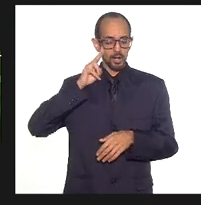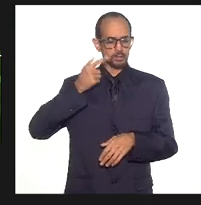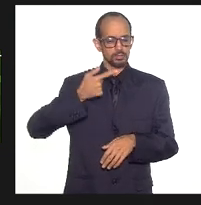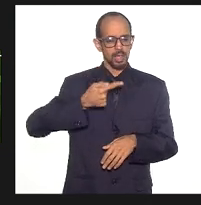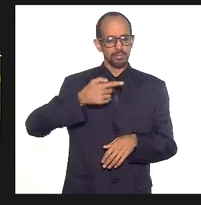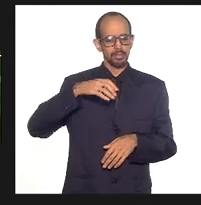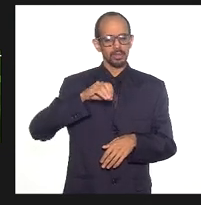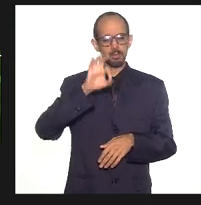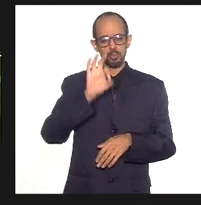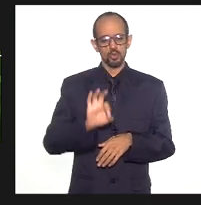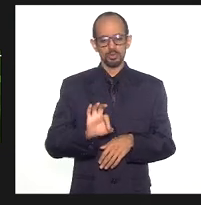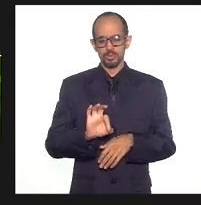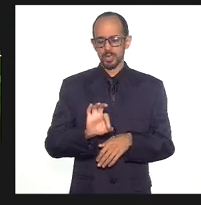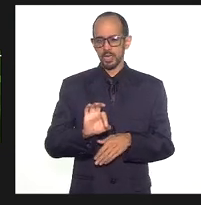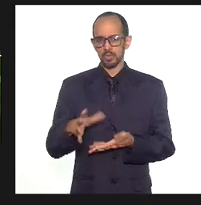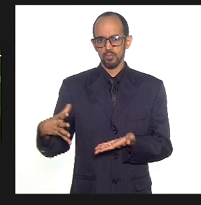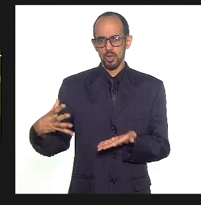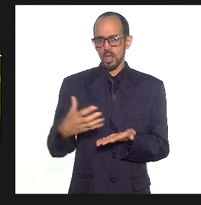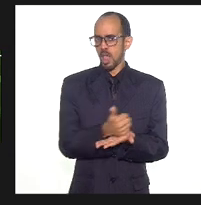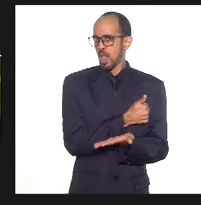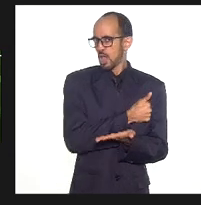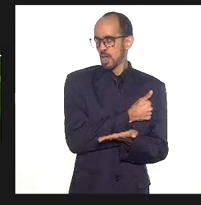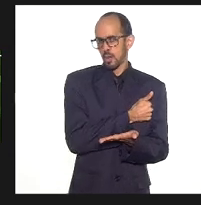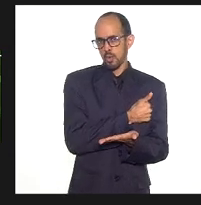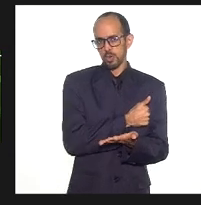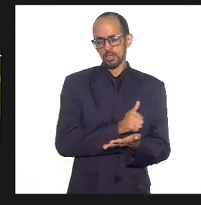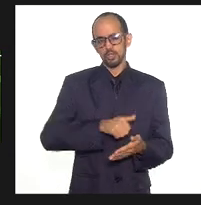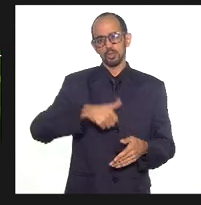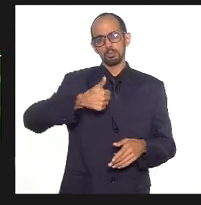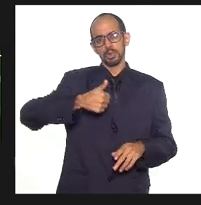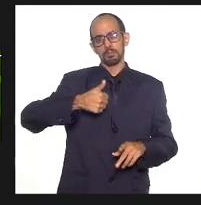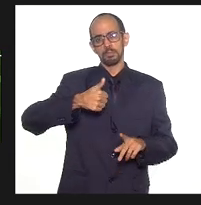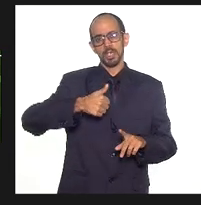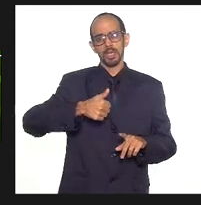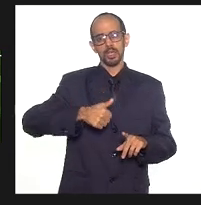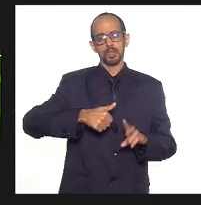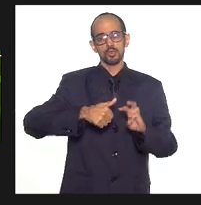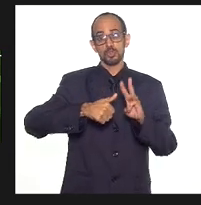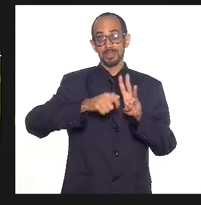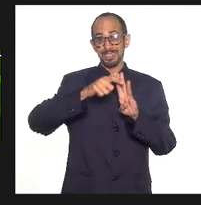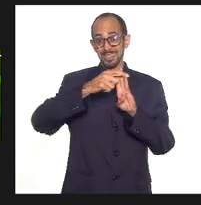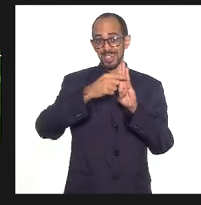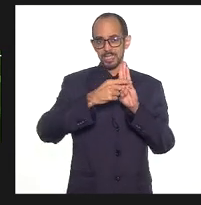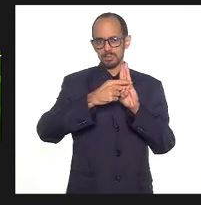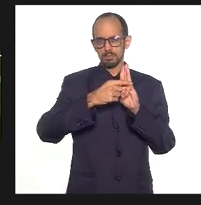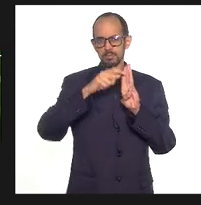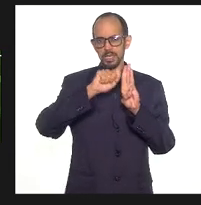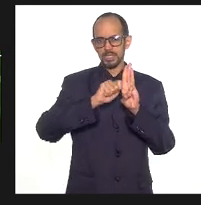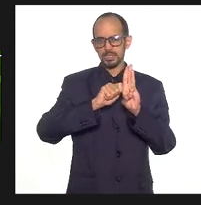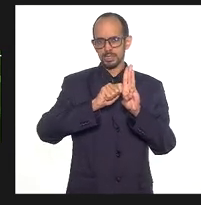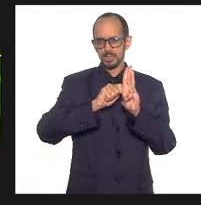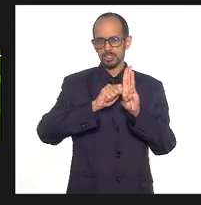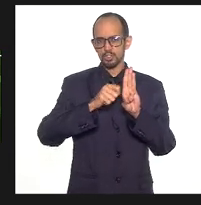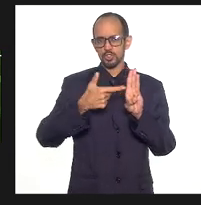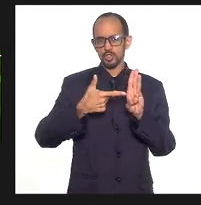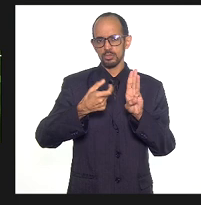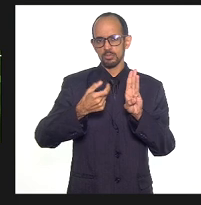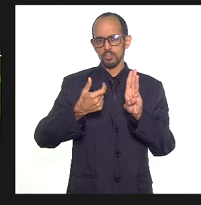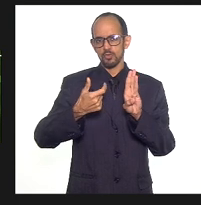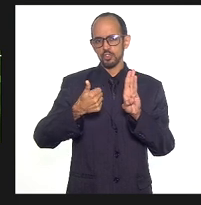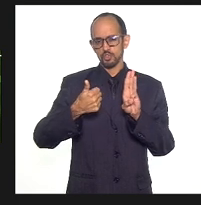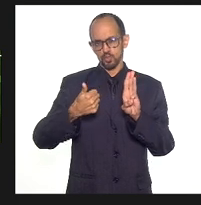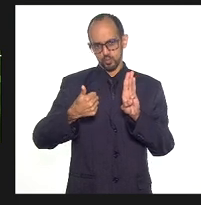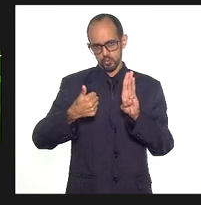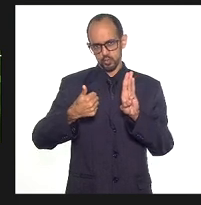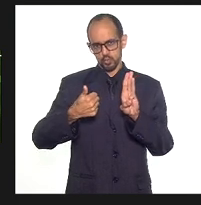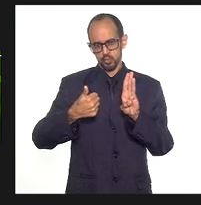70% foram recolhidos, né? No primeiro tri de 21, esses valores foram distribuídos agora em maio